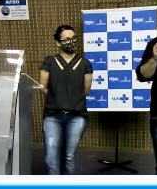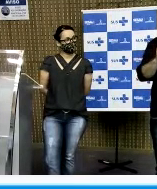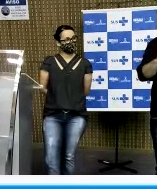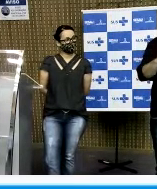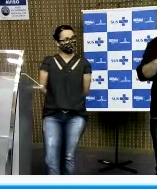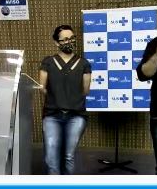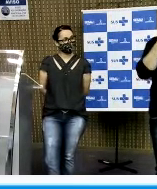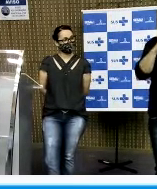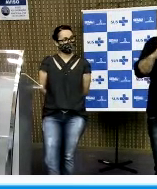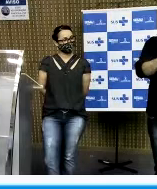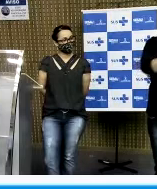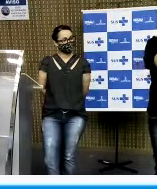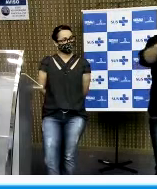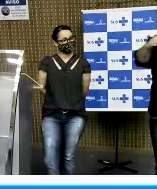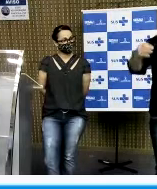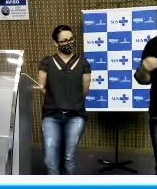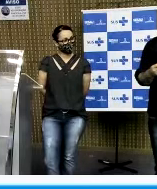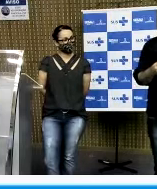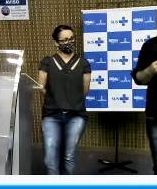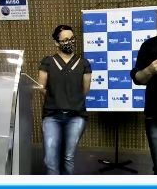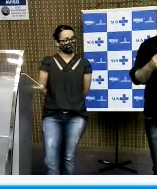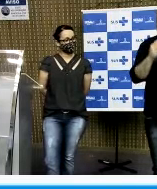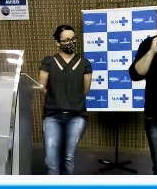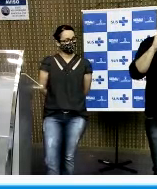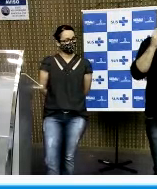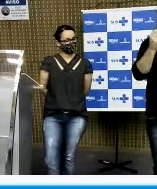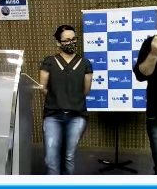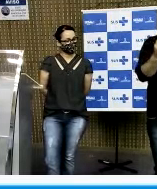aquele tempo para dizer assim, sentamos para isso, estamos reunidos para isso.